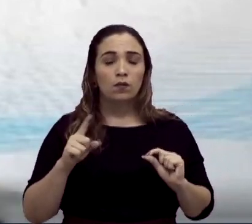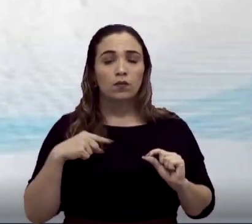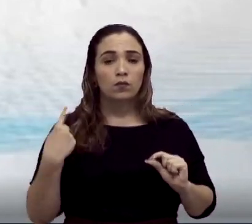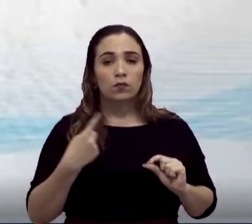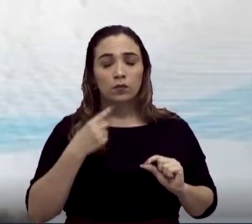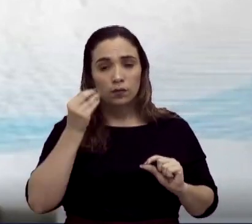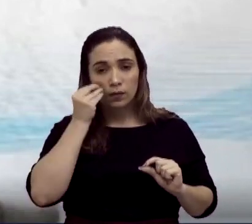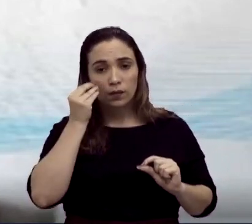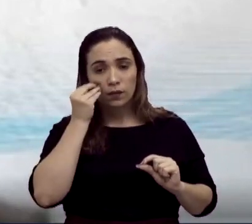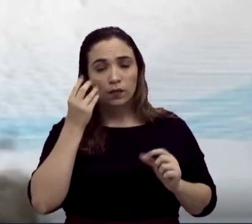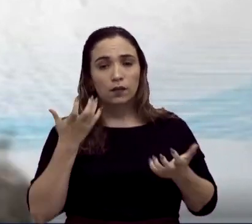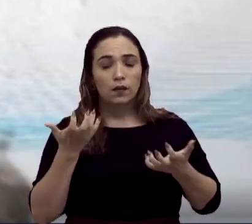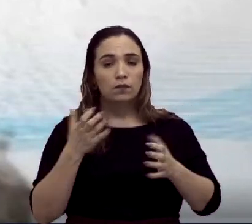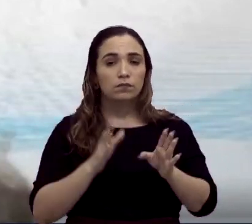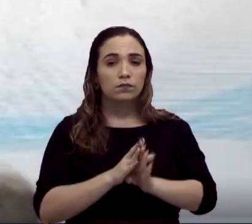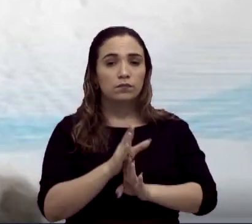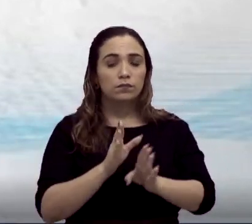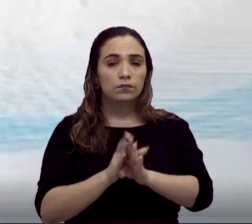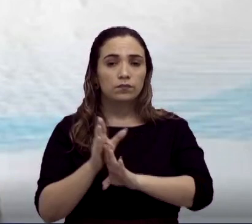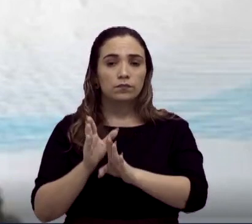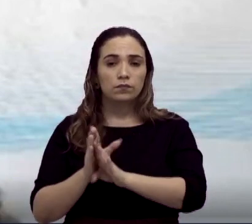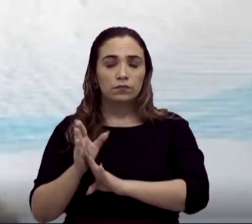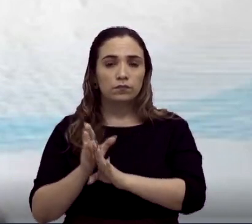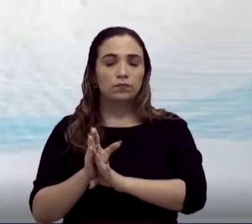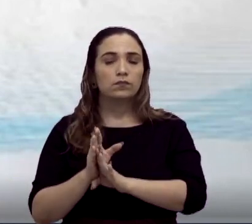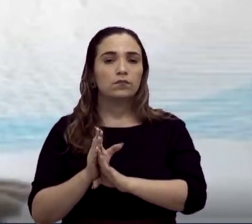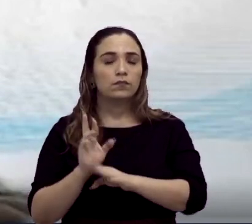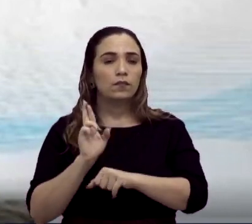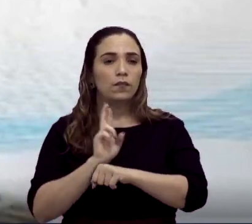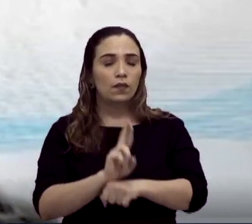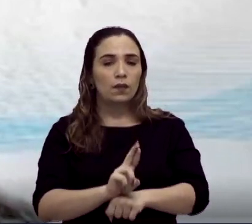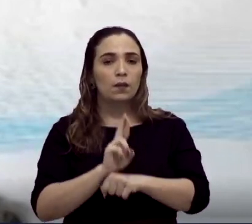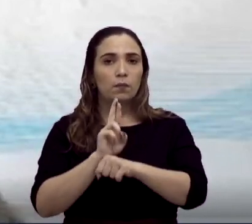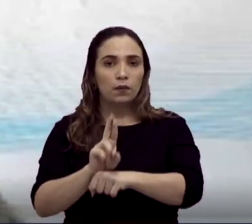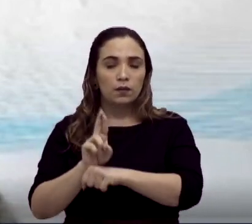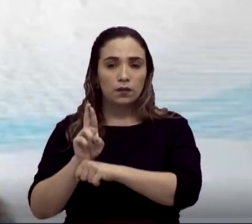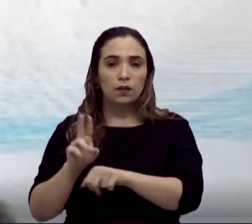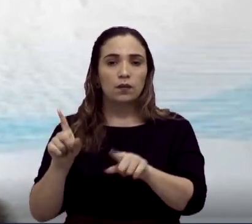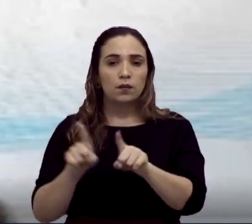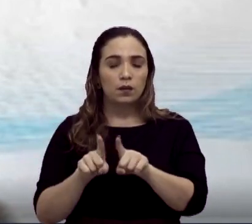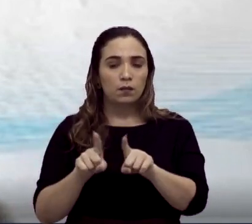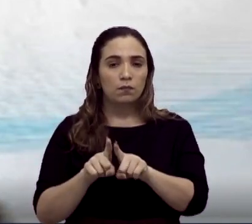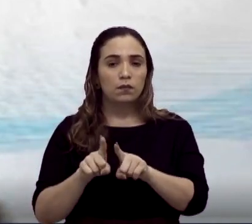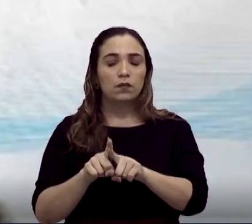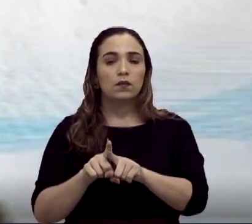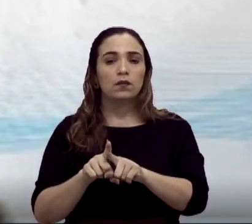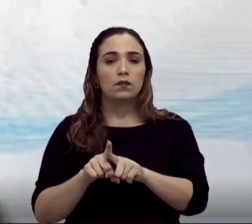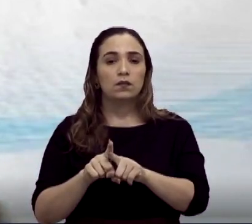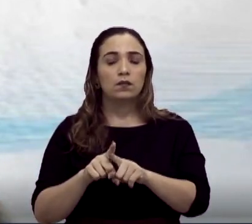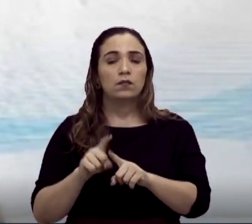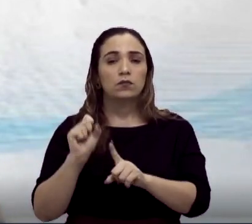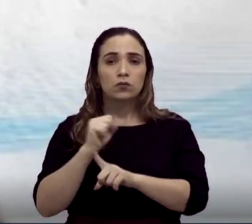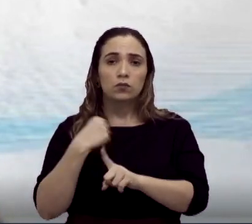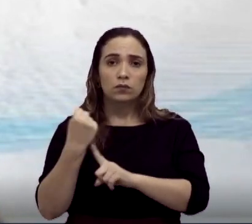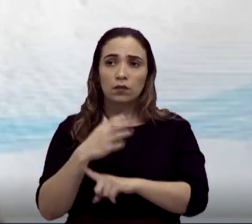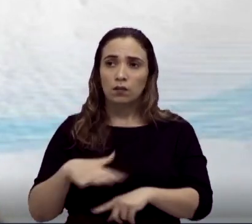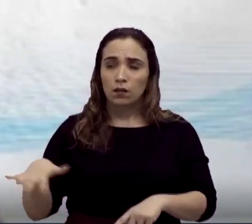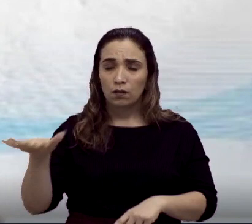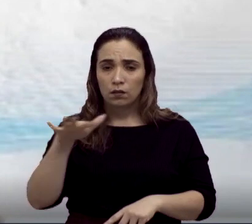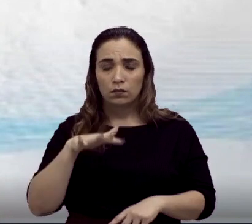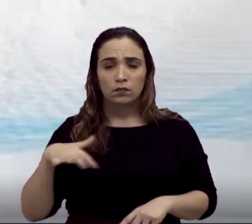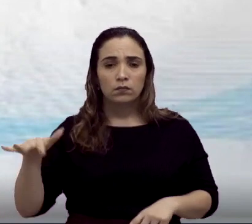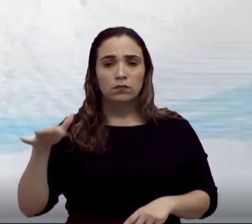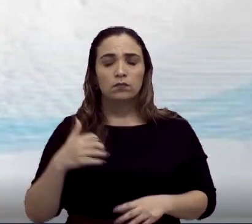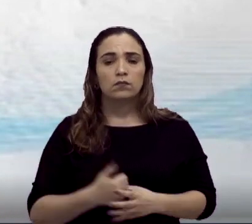tentar capacitar não só os nossos representantes, mas os nossos representados, a sociedade como um